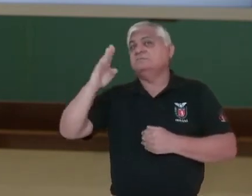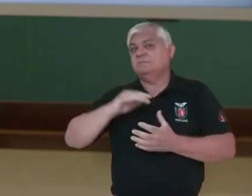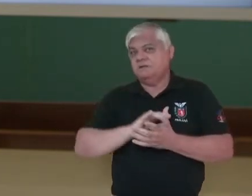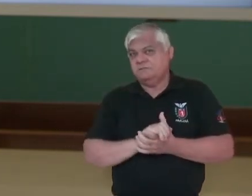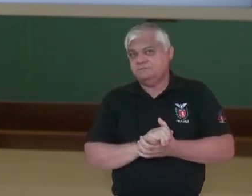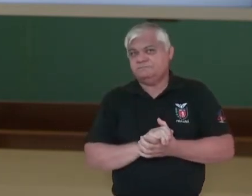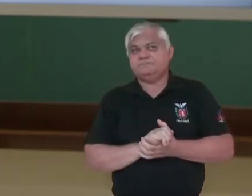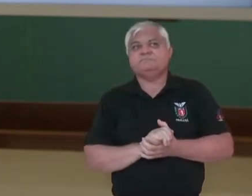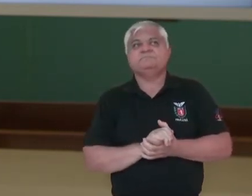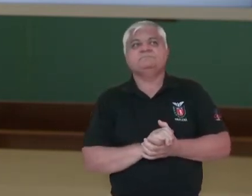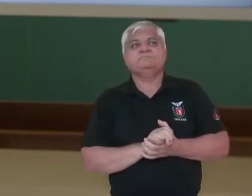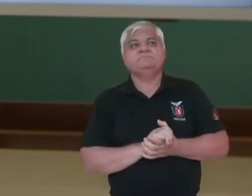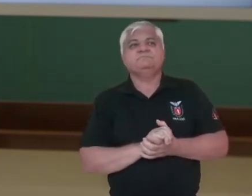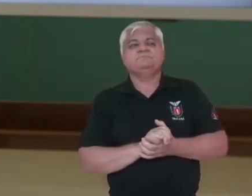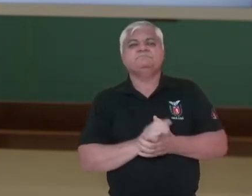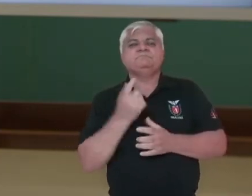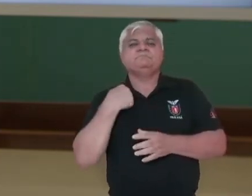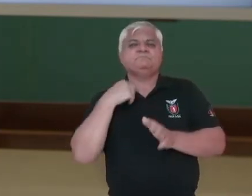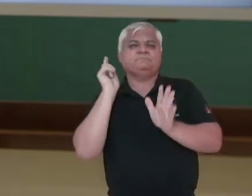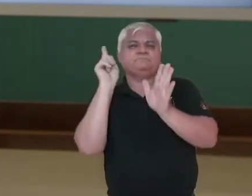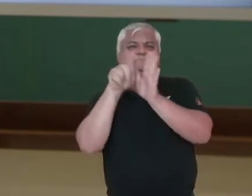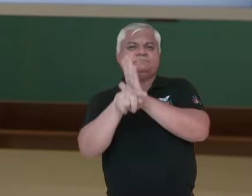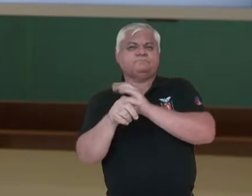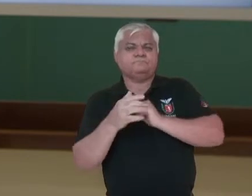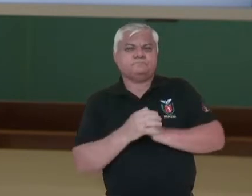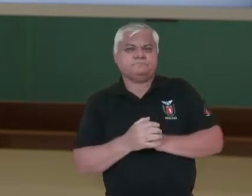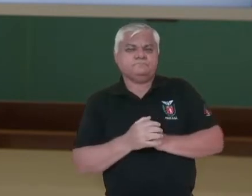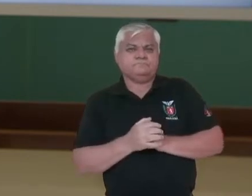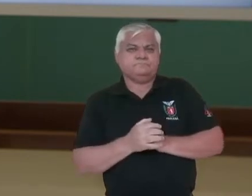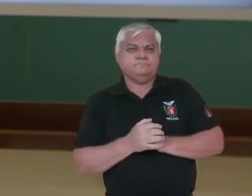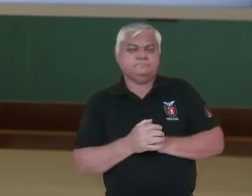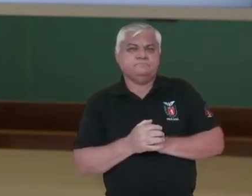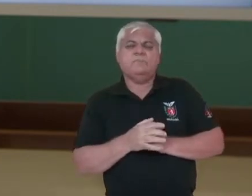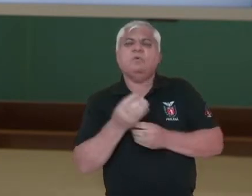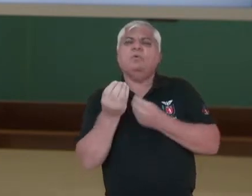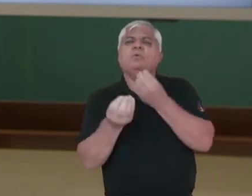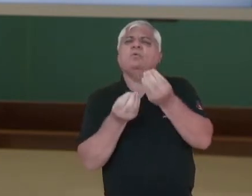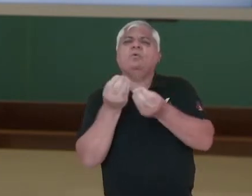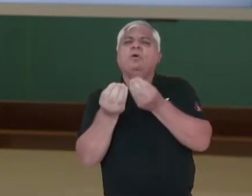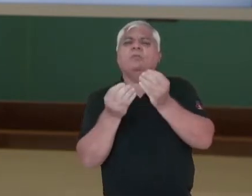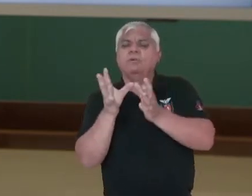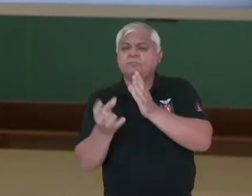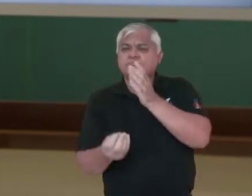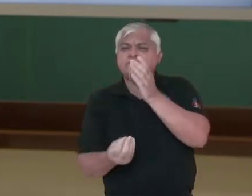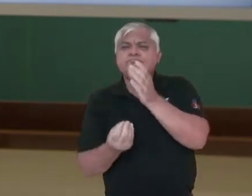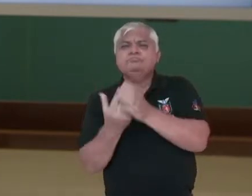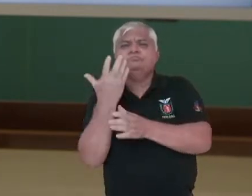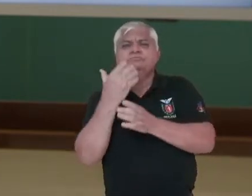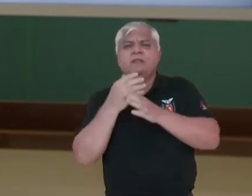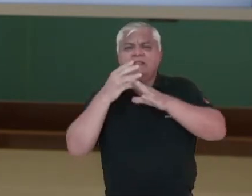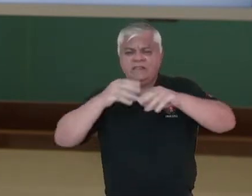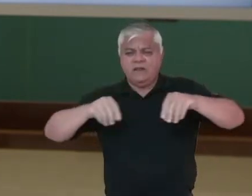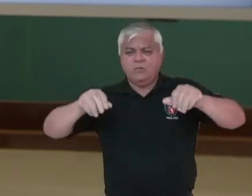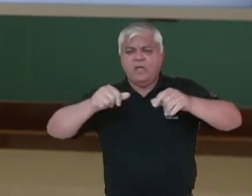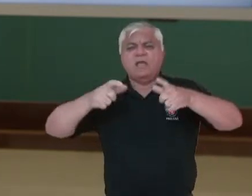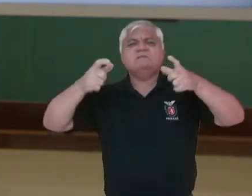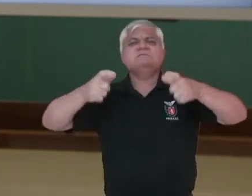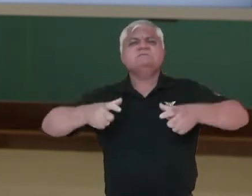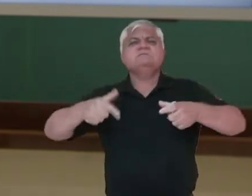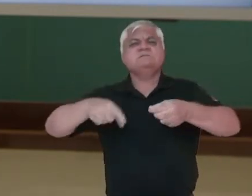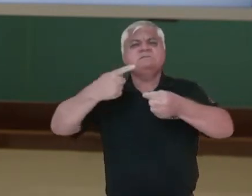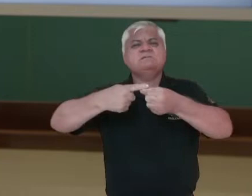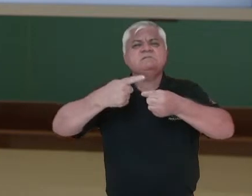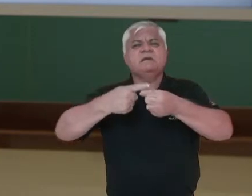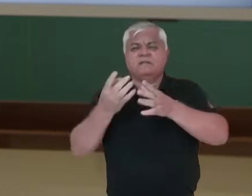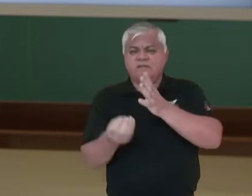Brasil, né? Aí nós perguntamos ali, você sabe como se forma um território? E